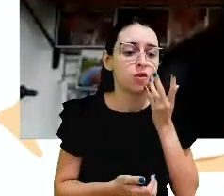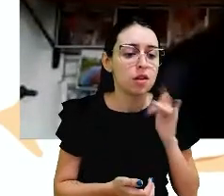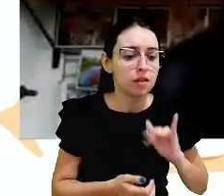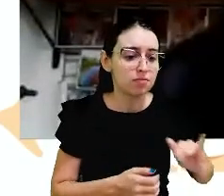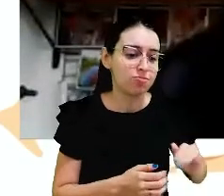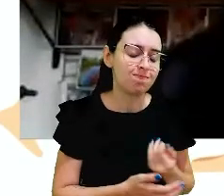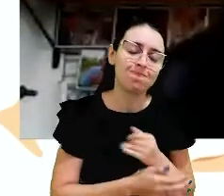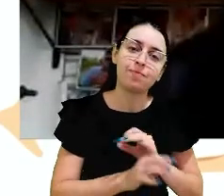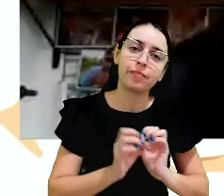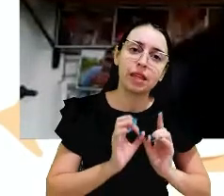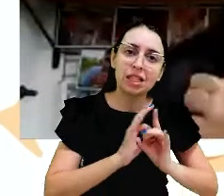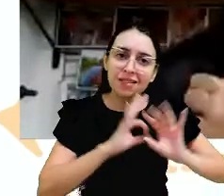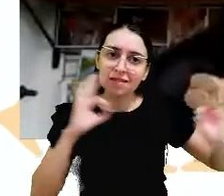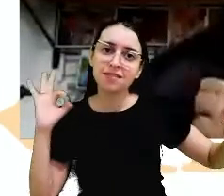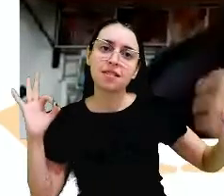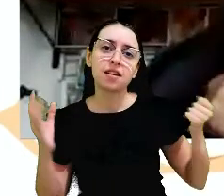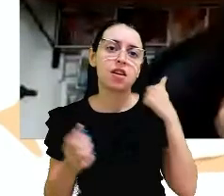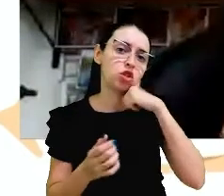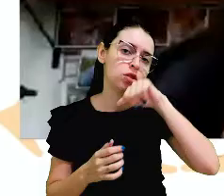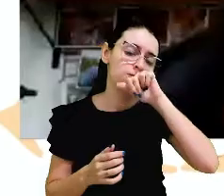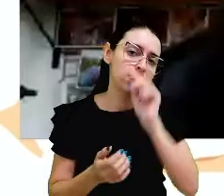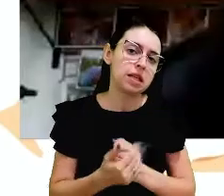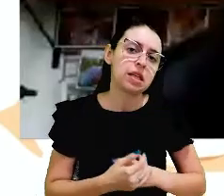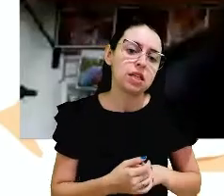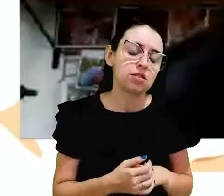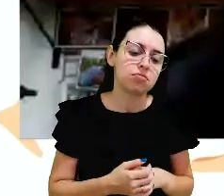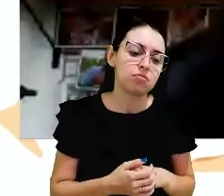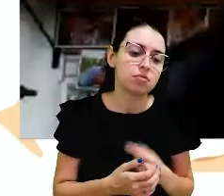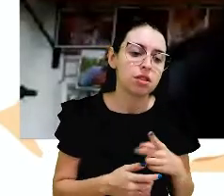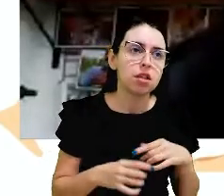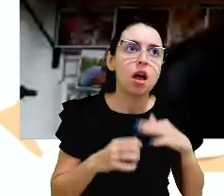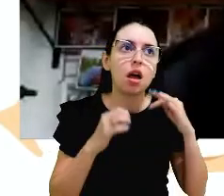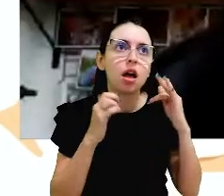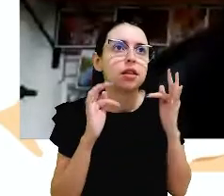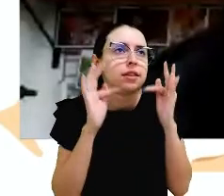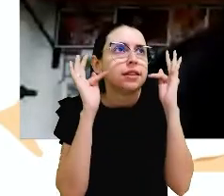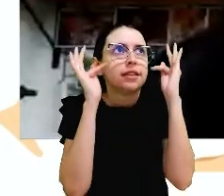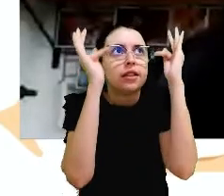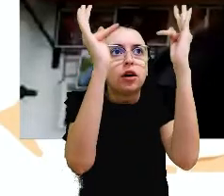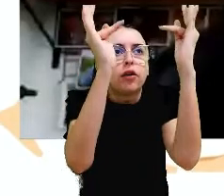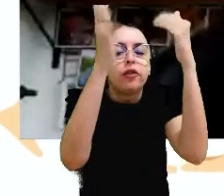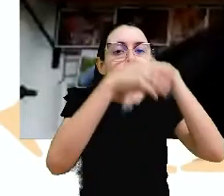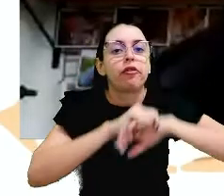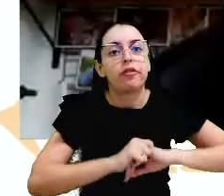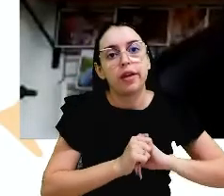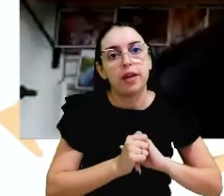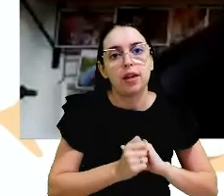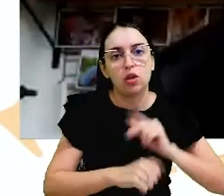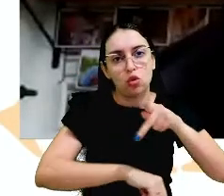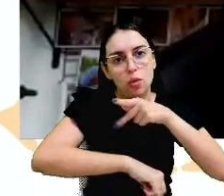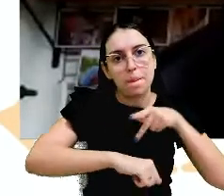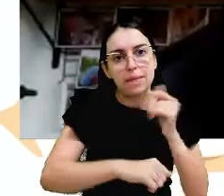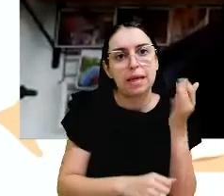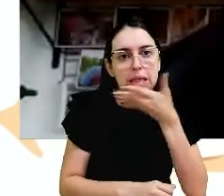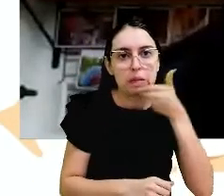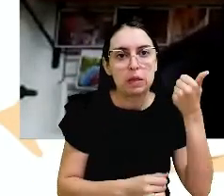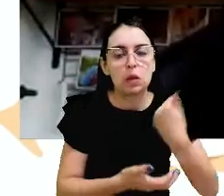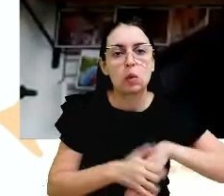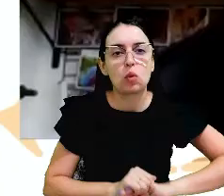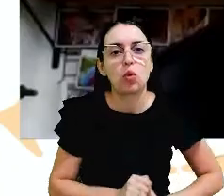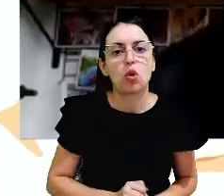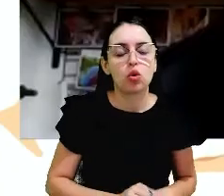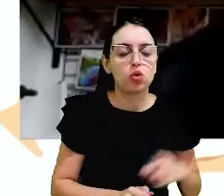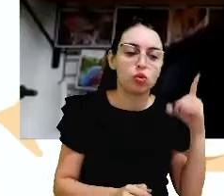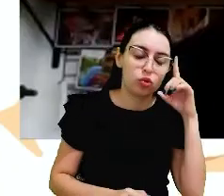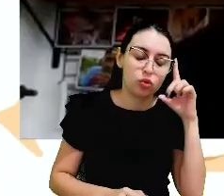mães. E a gente fica aí na esperança de um país melhor um dia, com uma